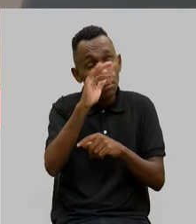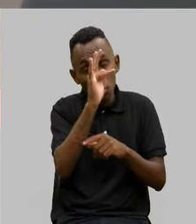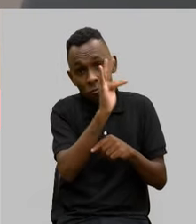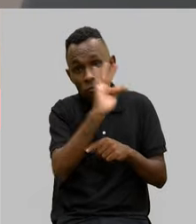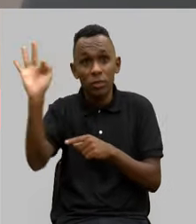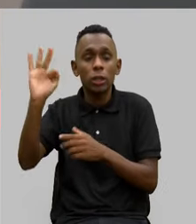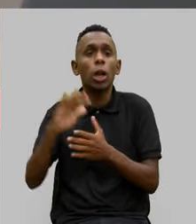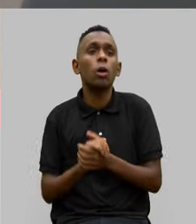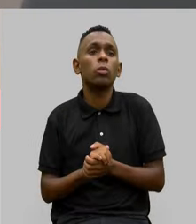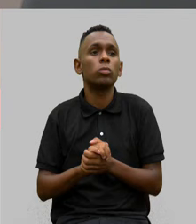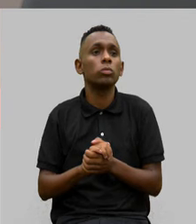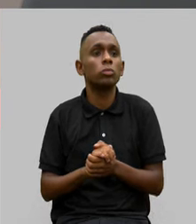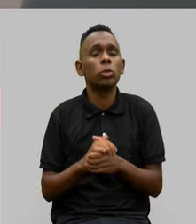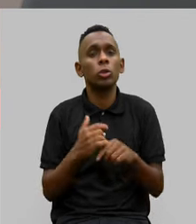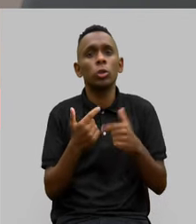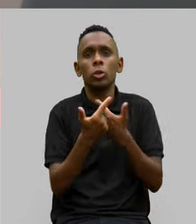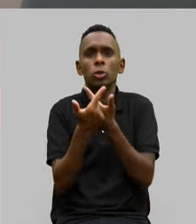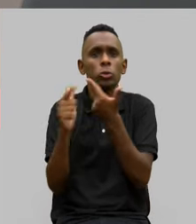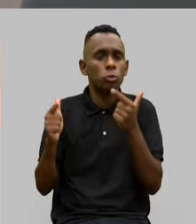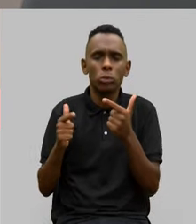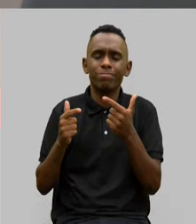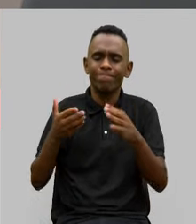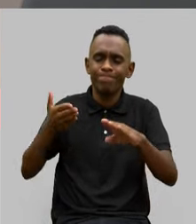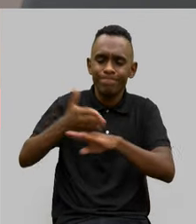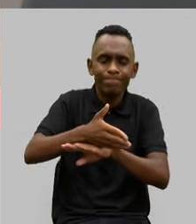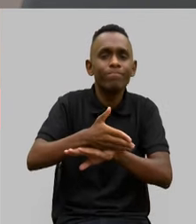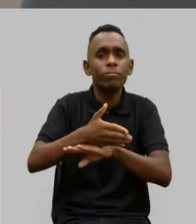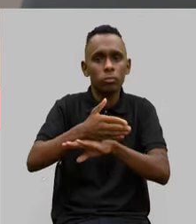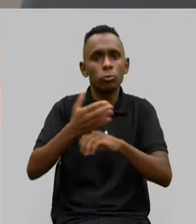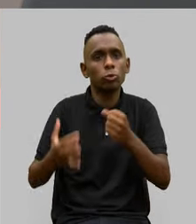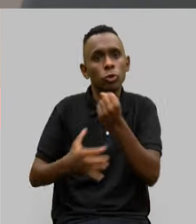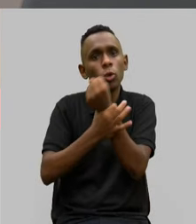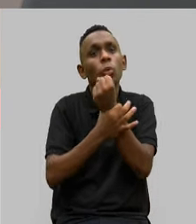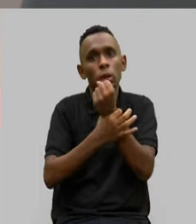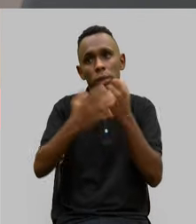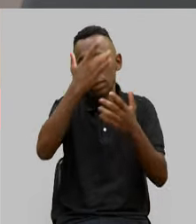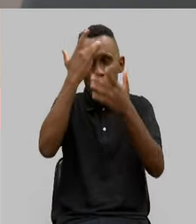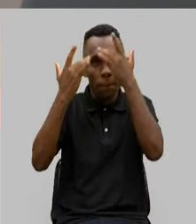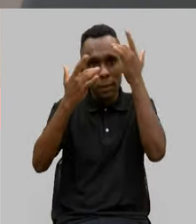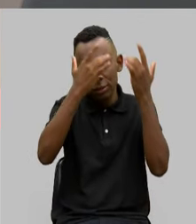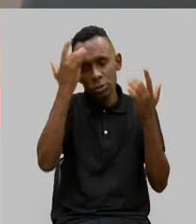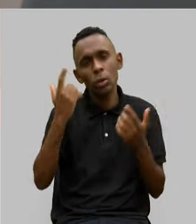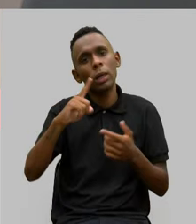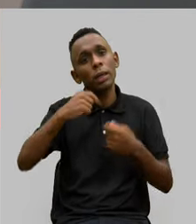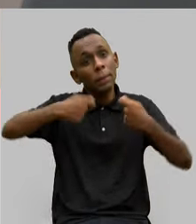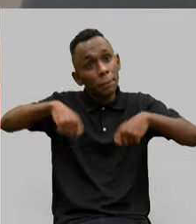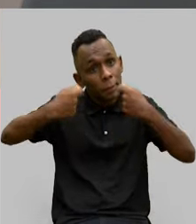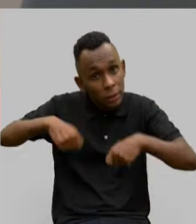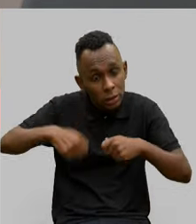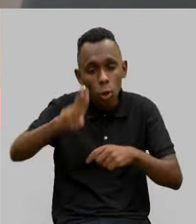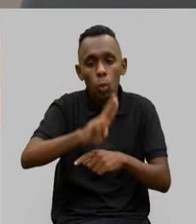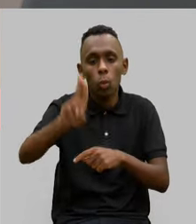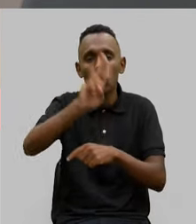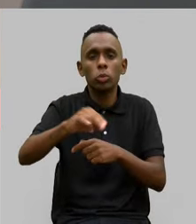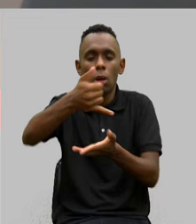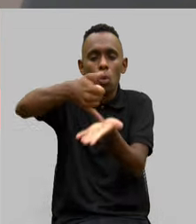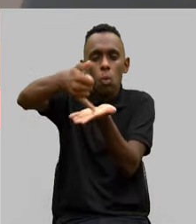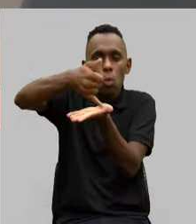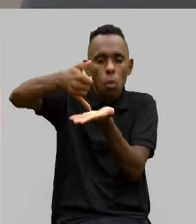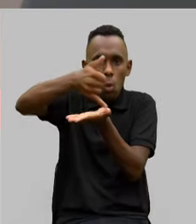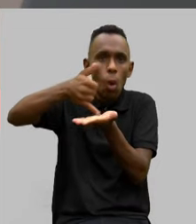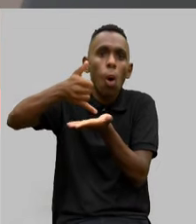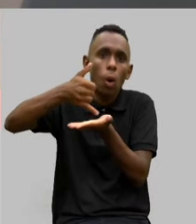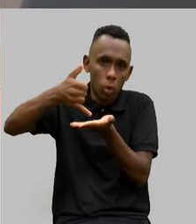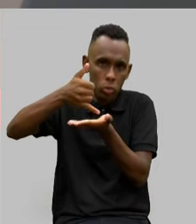não tem garantido o acesso das pessoas que TM a necessidade de usar o óleo de